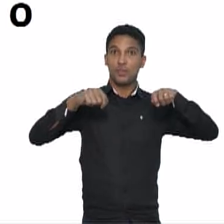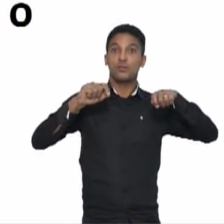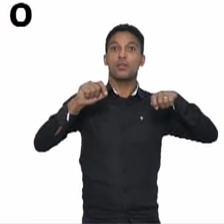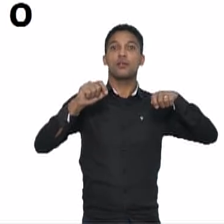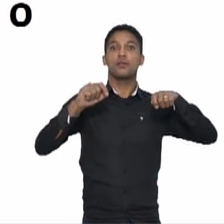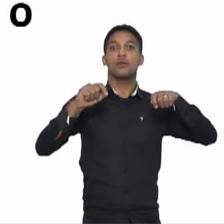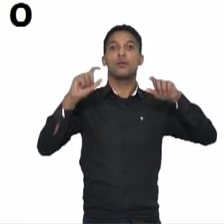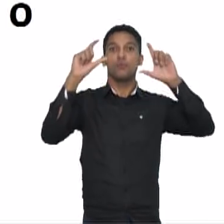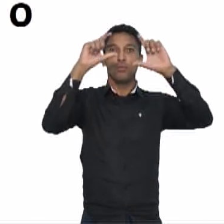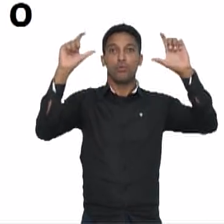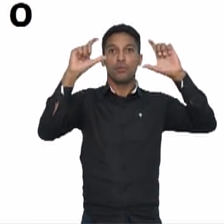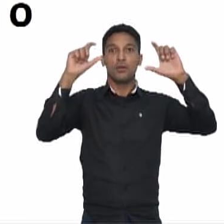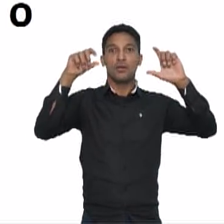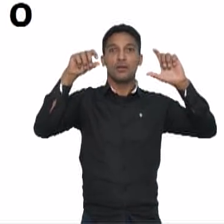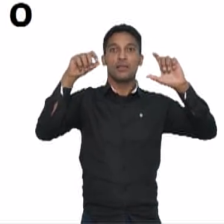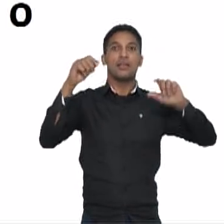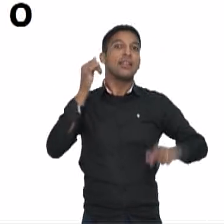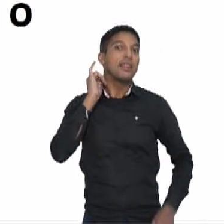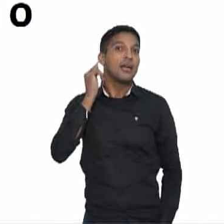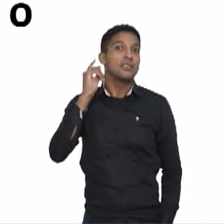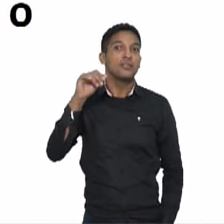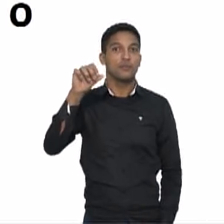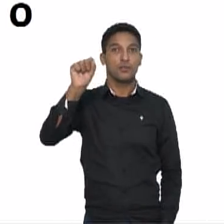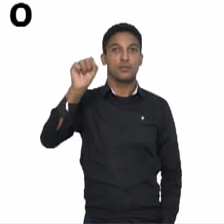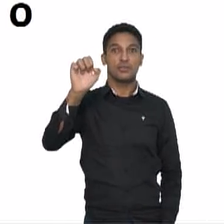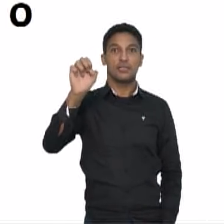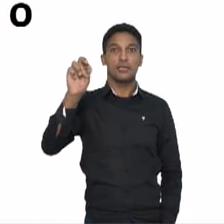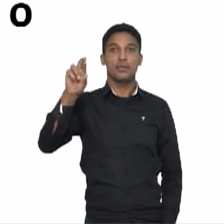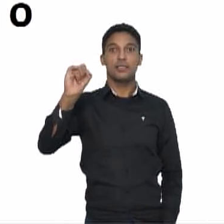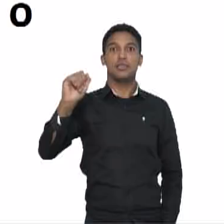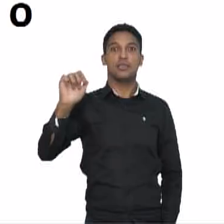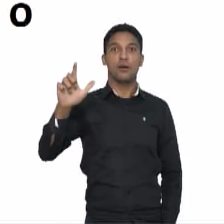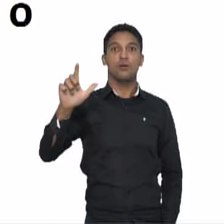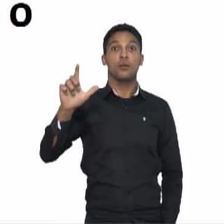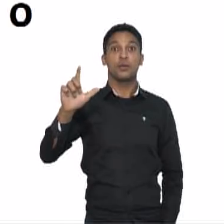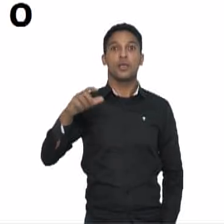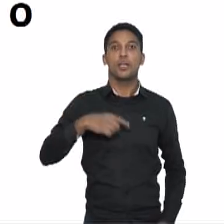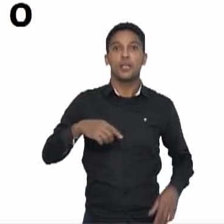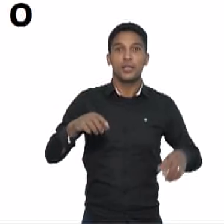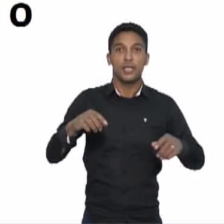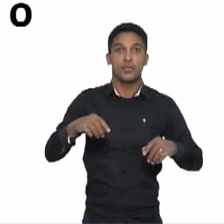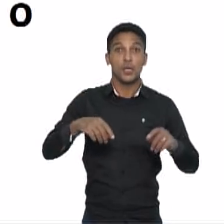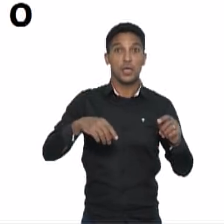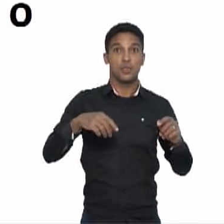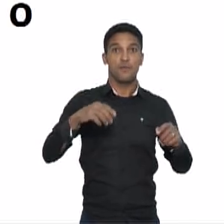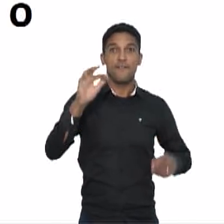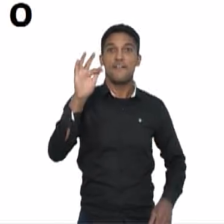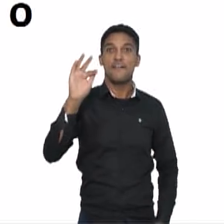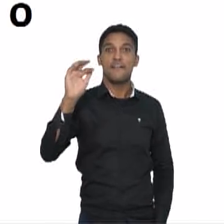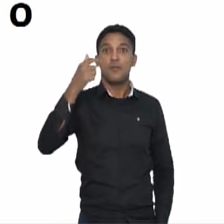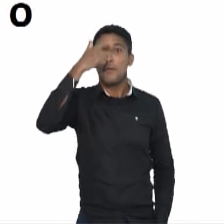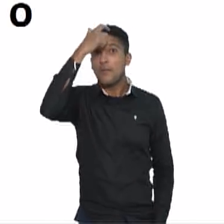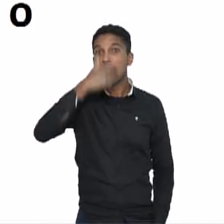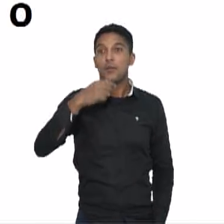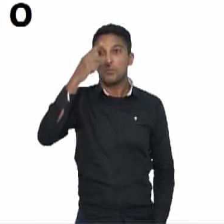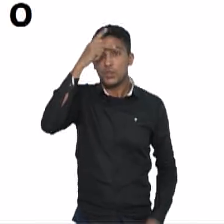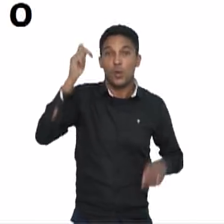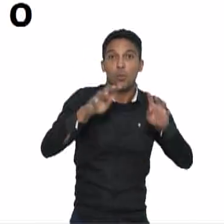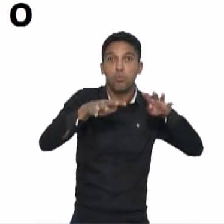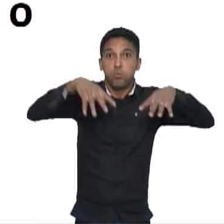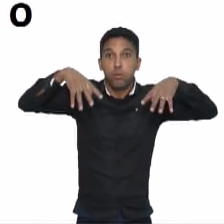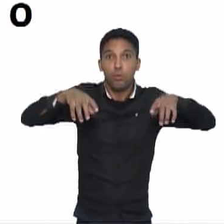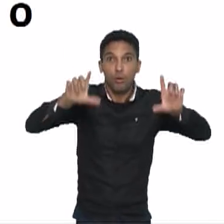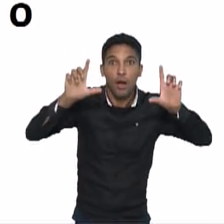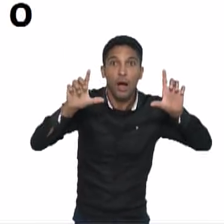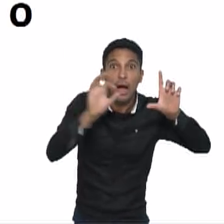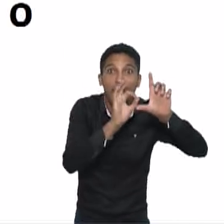pelo recurso. Envolvimento maior dos fãs com a narrativa e com os personagens. A trama se desenvolve juntamente com o público e